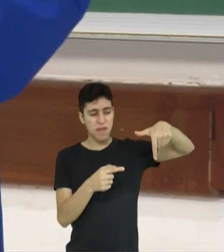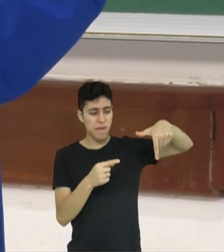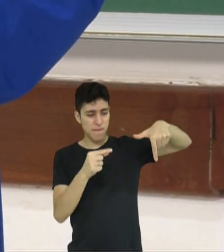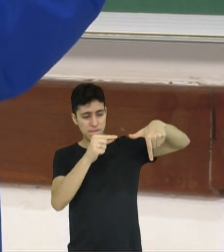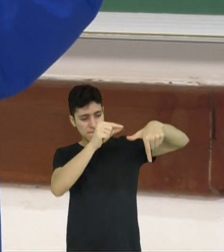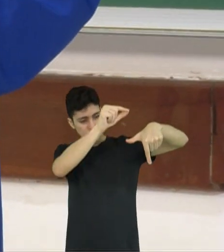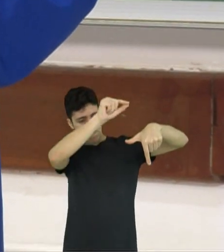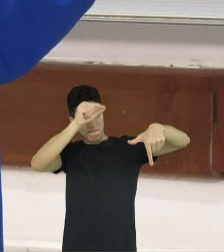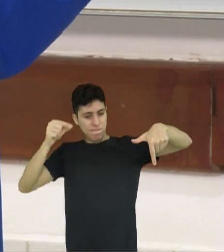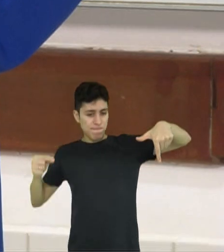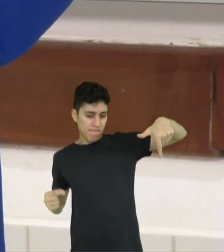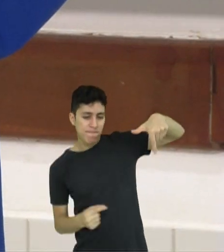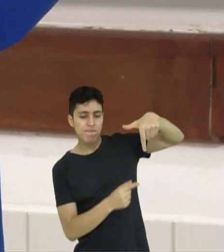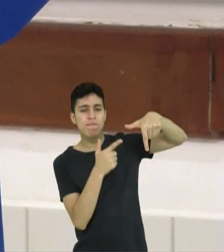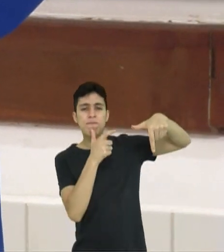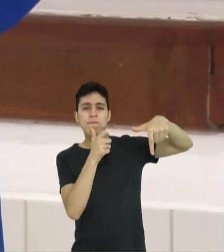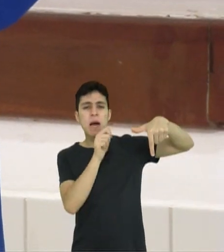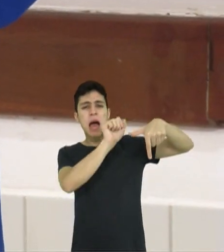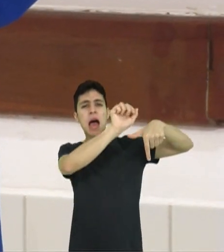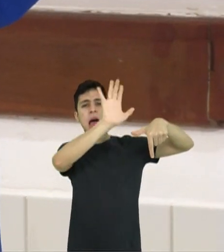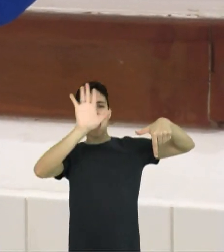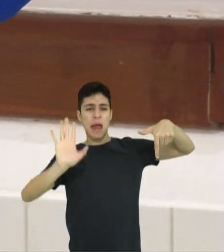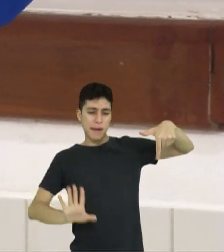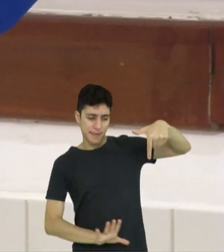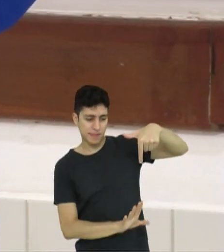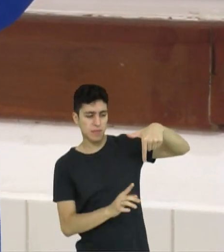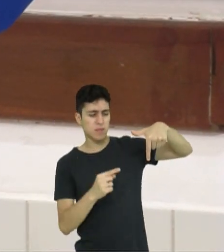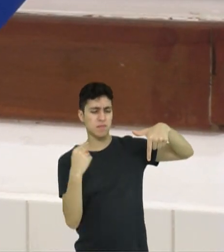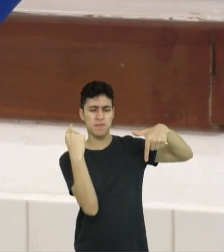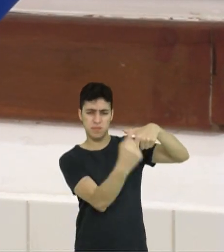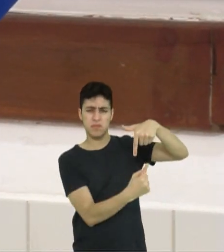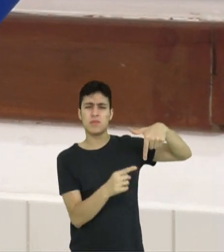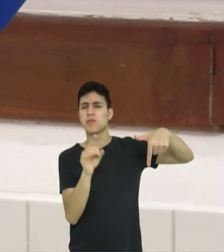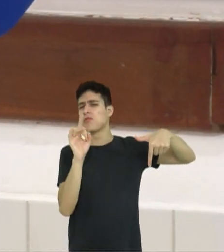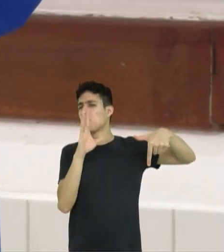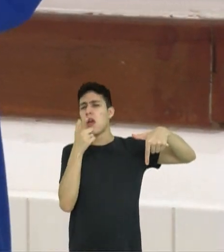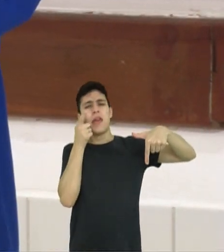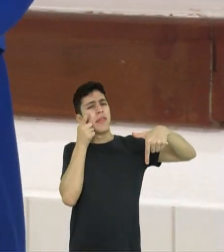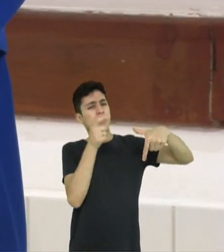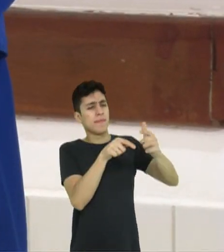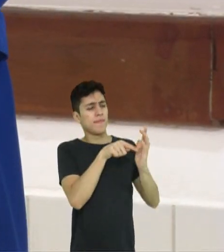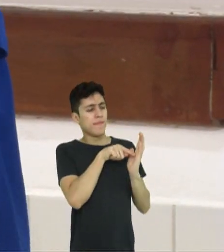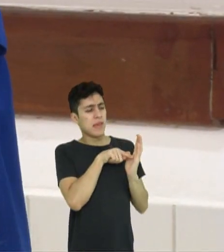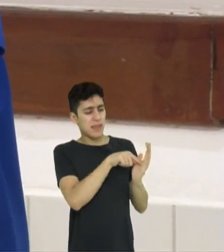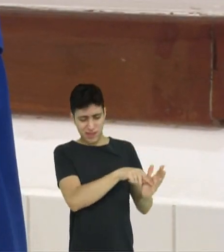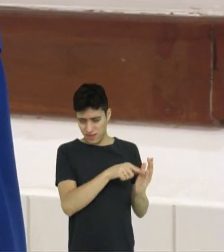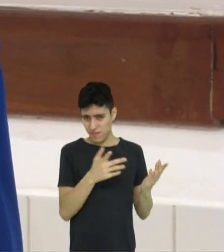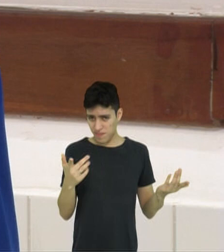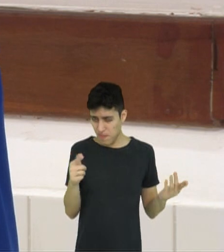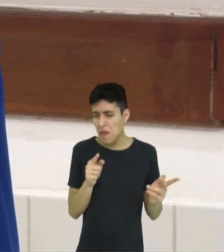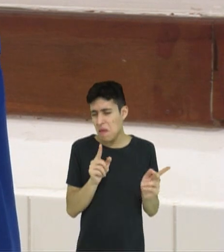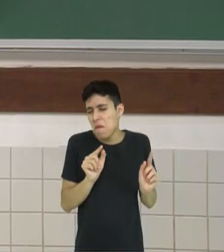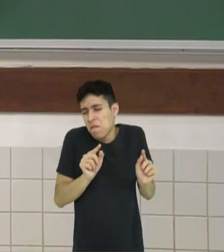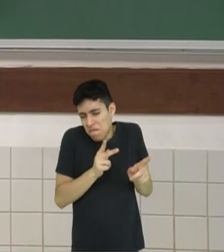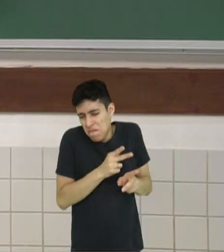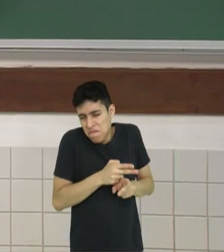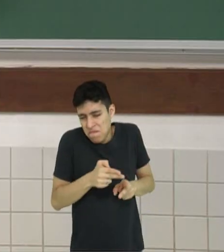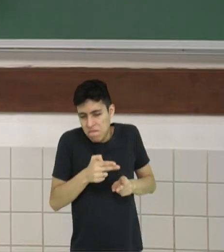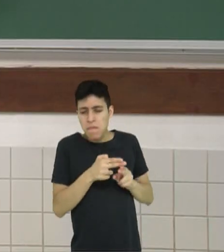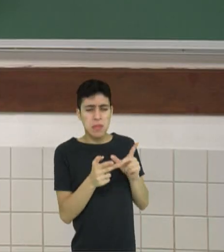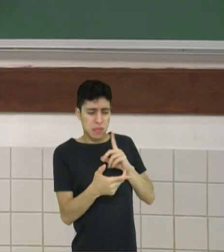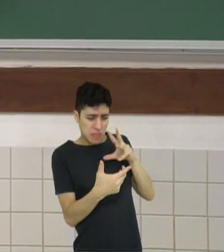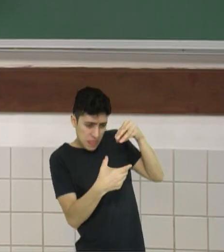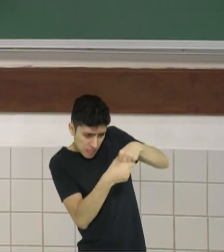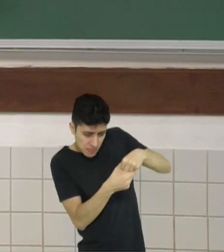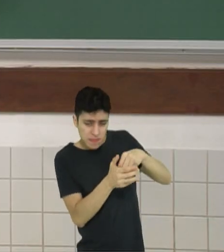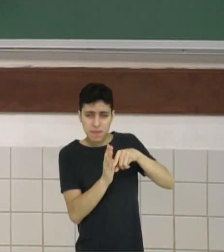uma área destinada à pesquisa, uma área que é chamada de área neutra, de interesse mundial, ela abriga muitas pesquisas. Depois do Tratado da